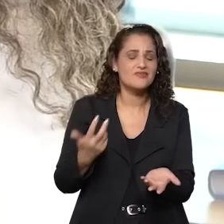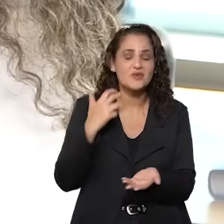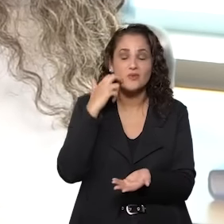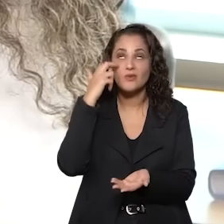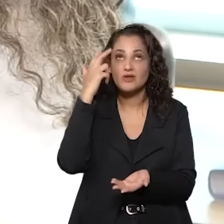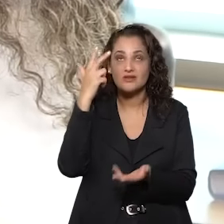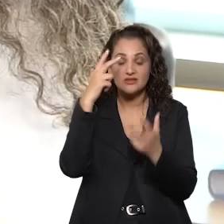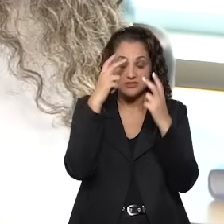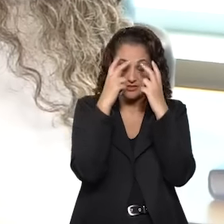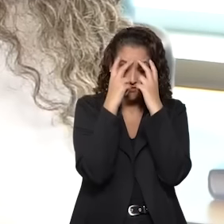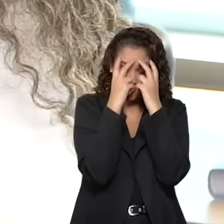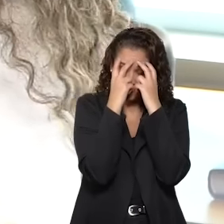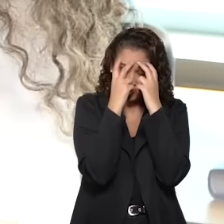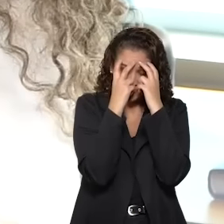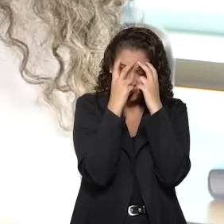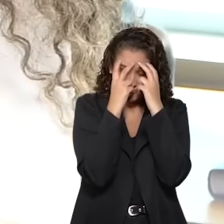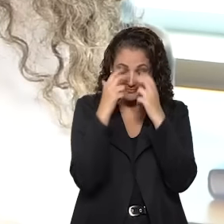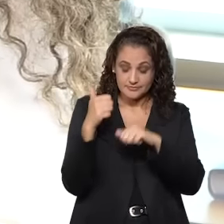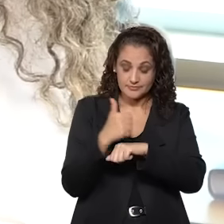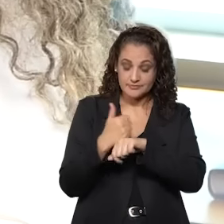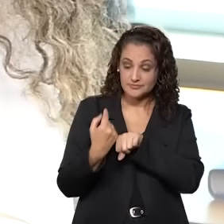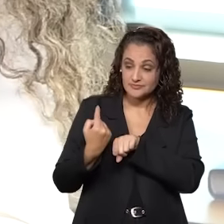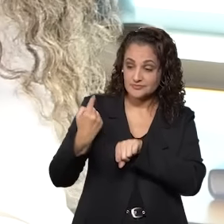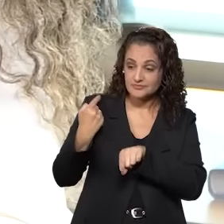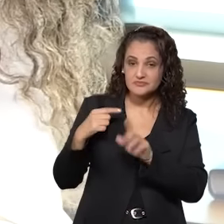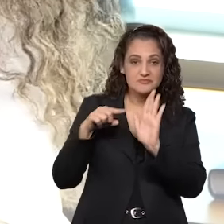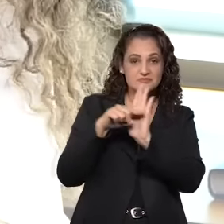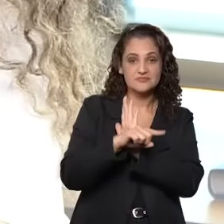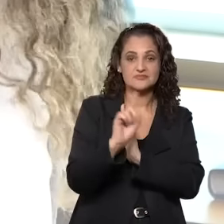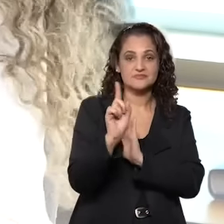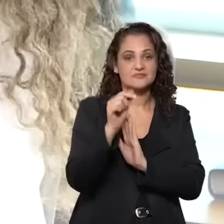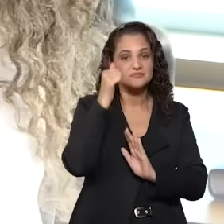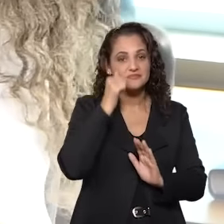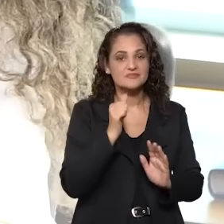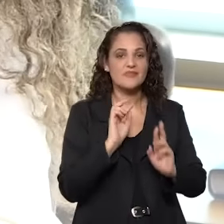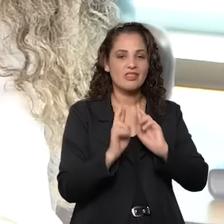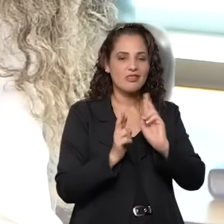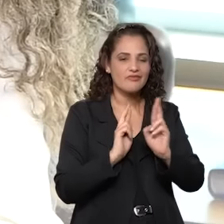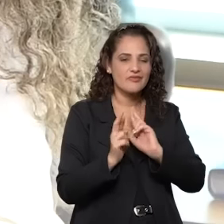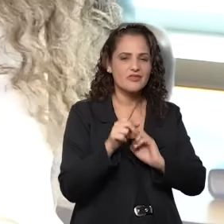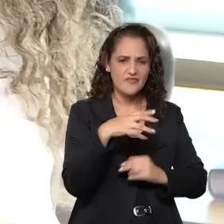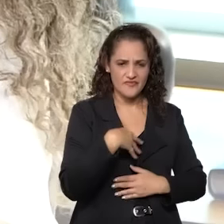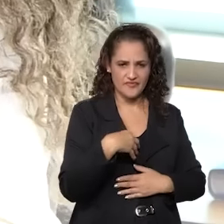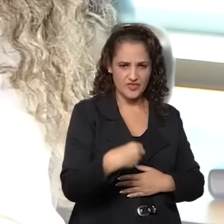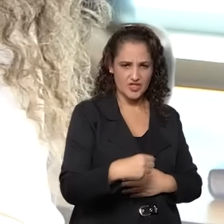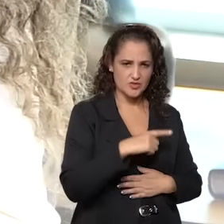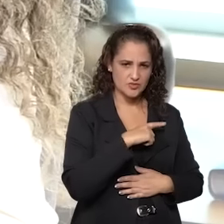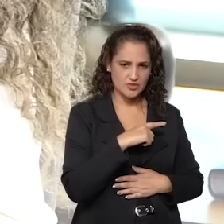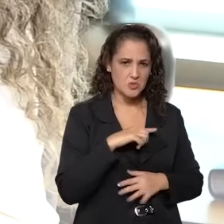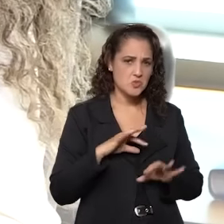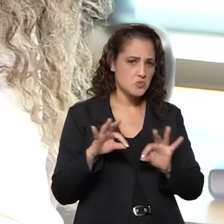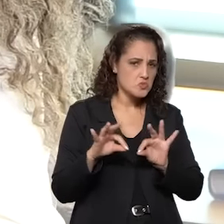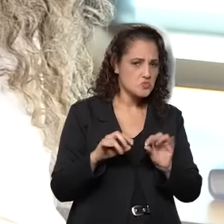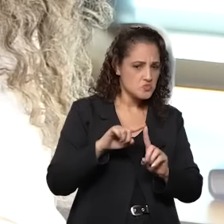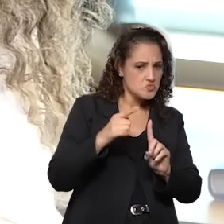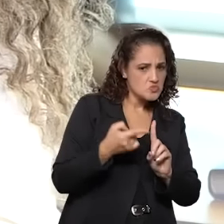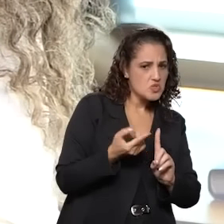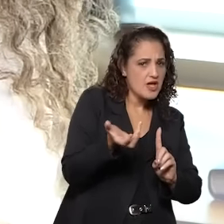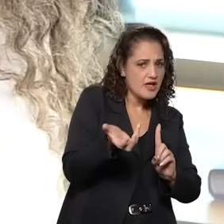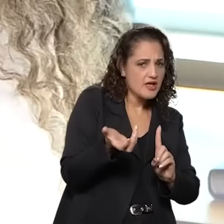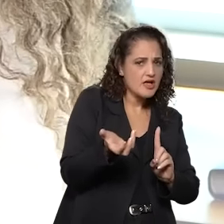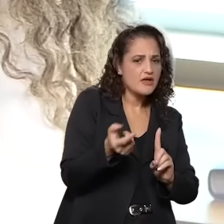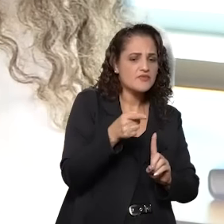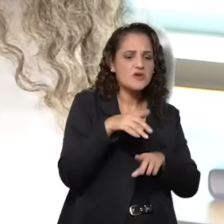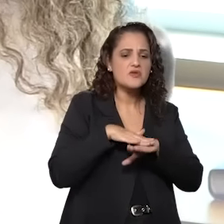entrevista né assim se ela tinha filhos ou se tinha planos de ter filhos e como que ela fazia né como que ela poderia viajar né se ela